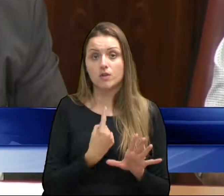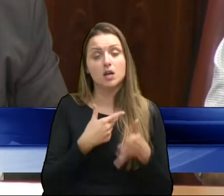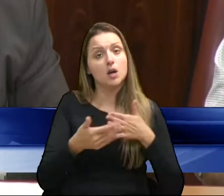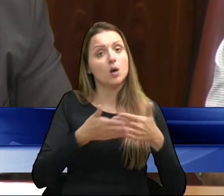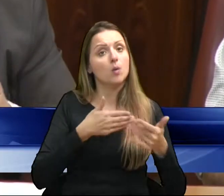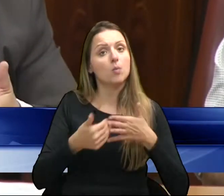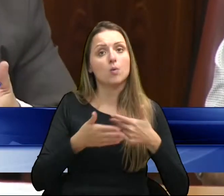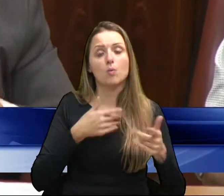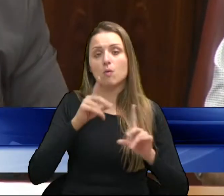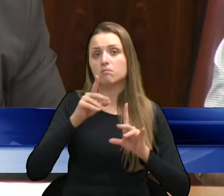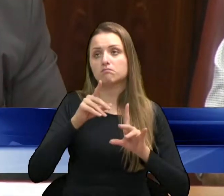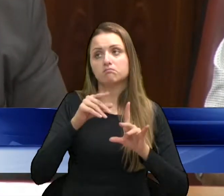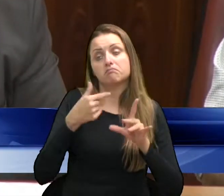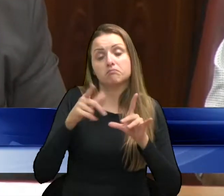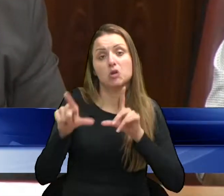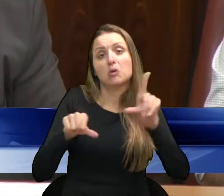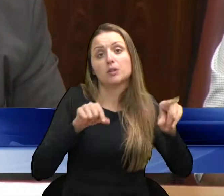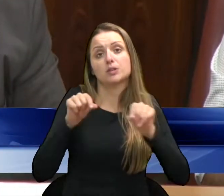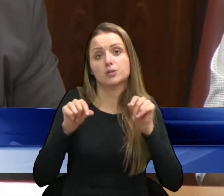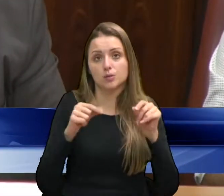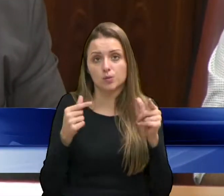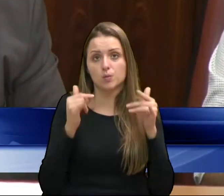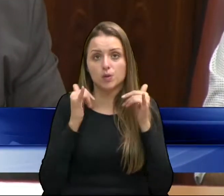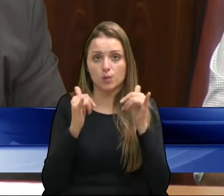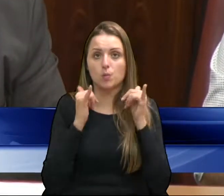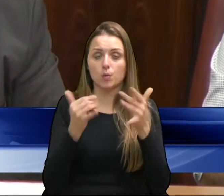ele deseja ser transportado.